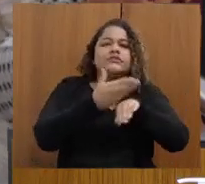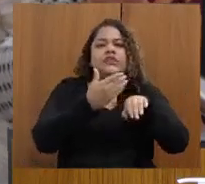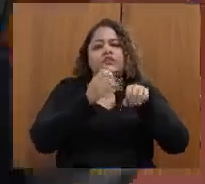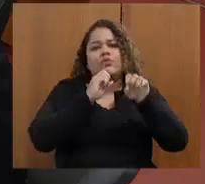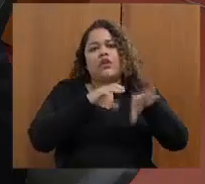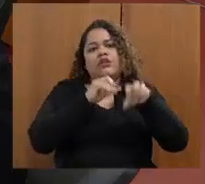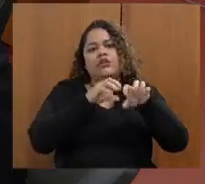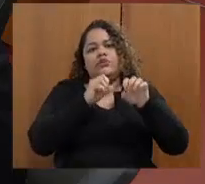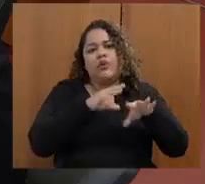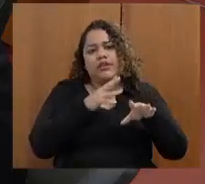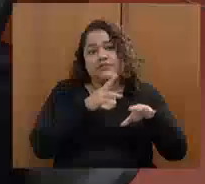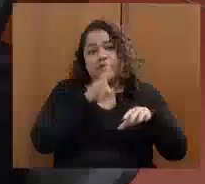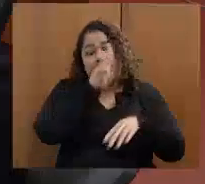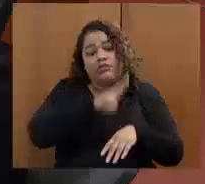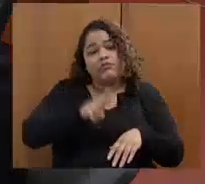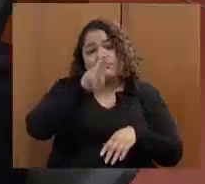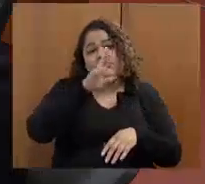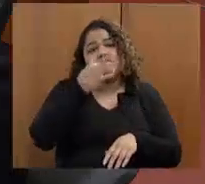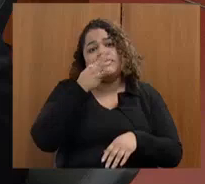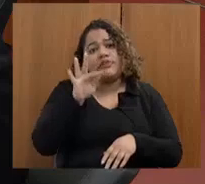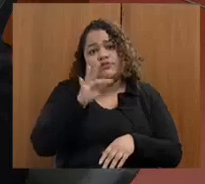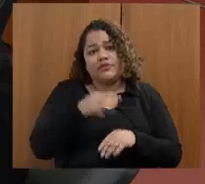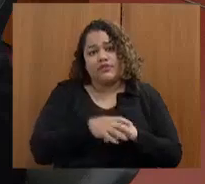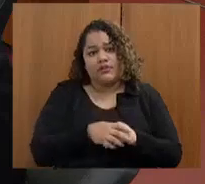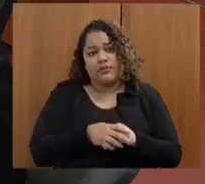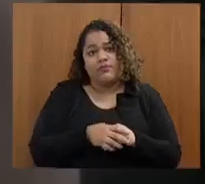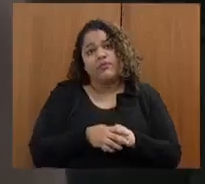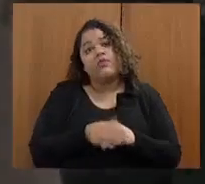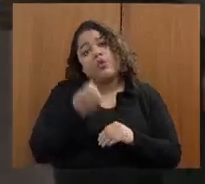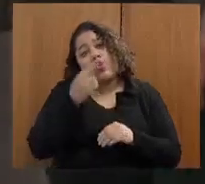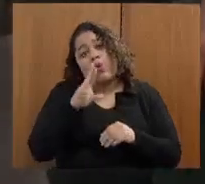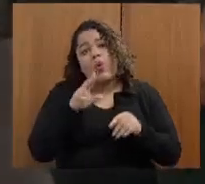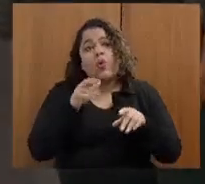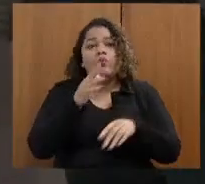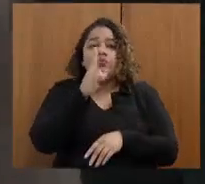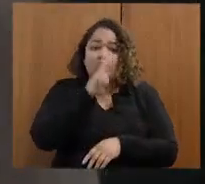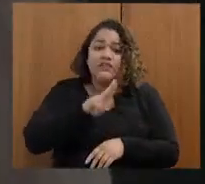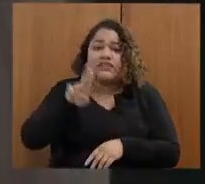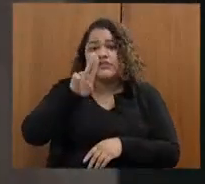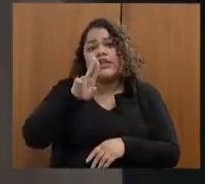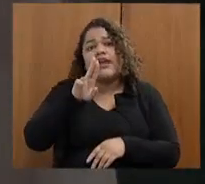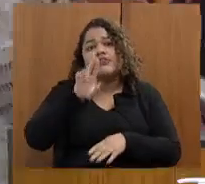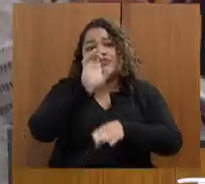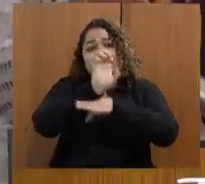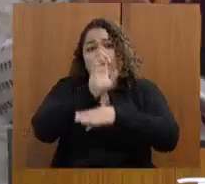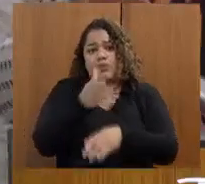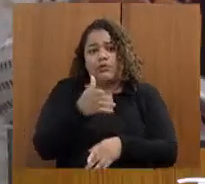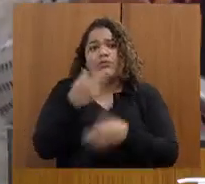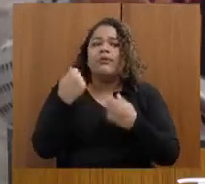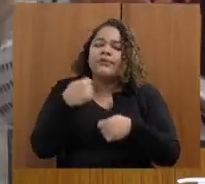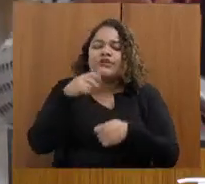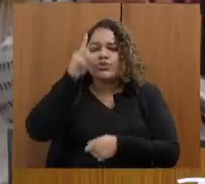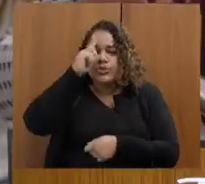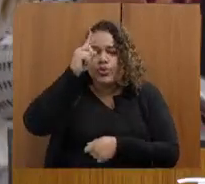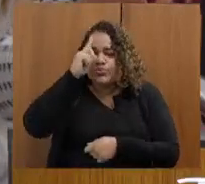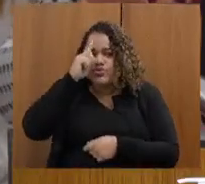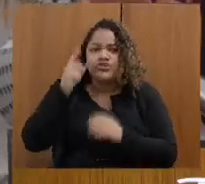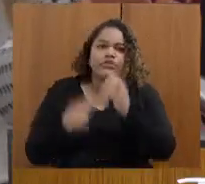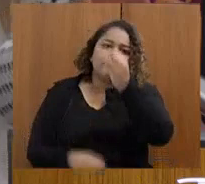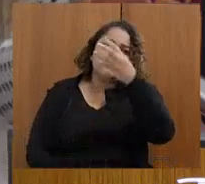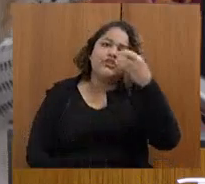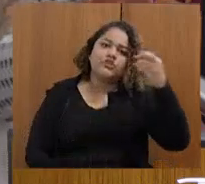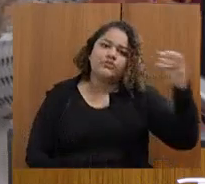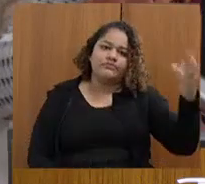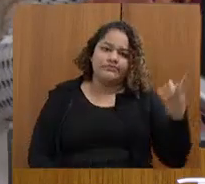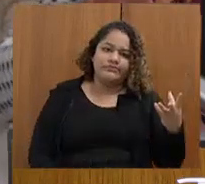em universidades federais ou até mesmo estaduais tem que deslocar diariamente Araxá saí em